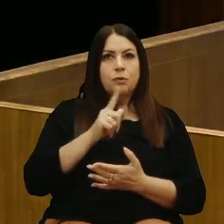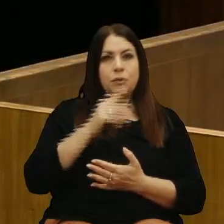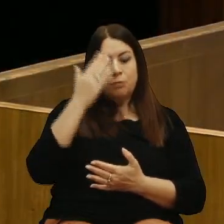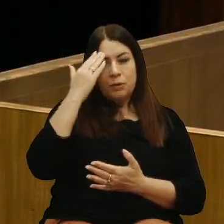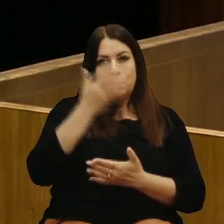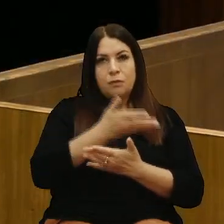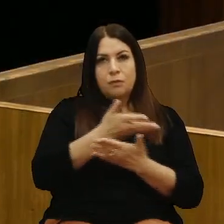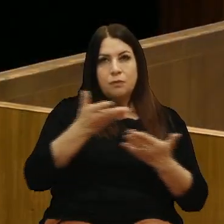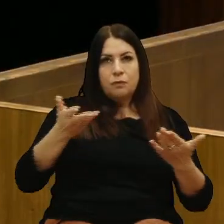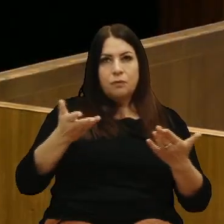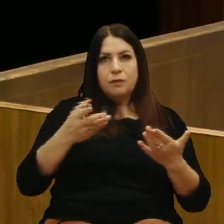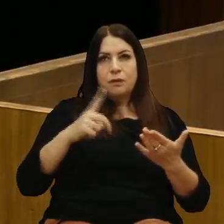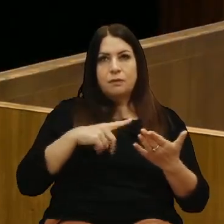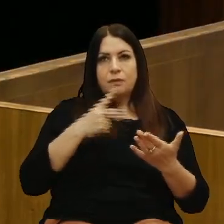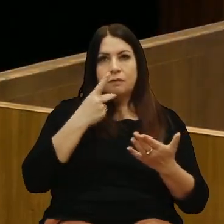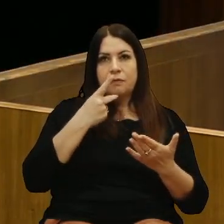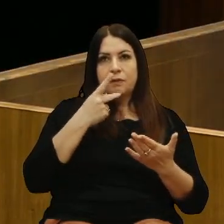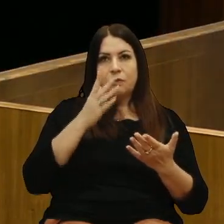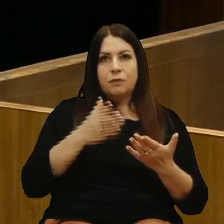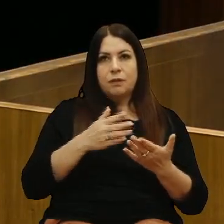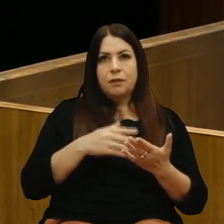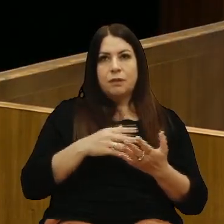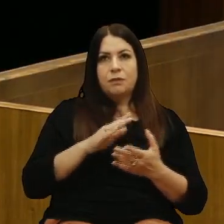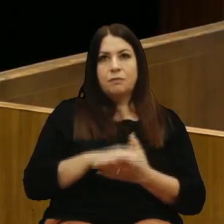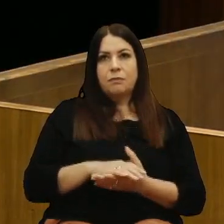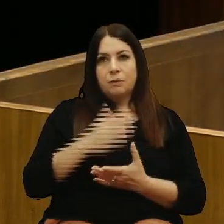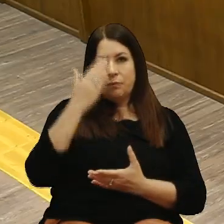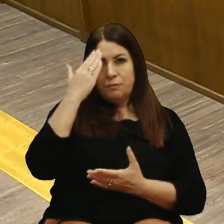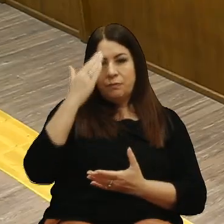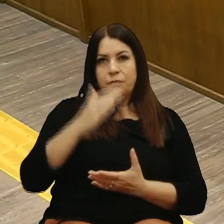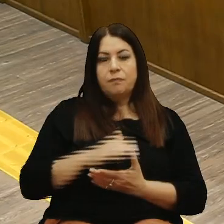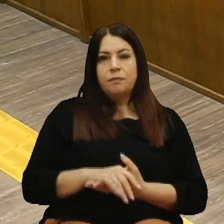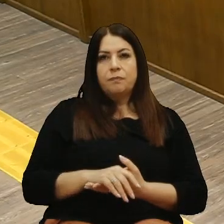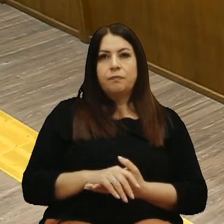Obrigado a todos aí que prestigiaram essa minha fala de hoje no meu grande expediente. Muito obrigado. Obrigado, vereador.